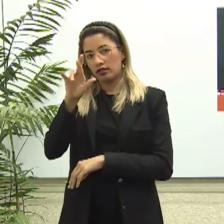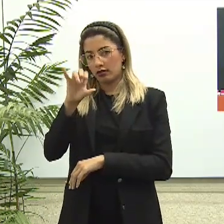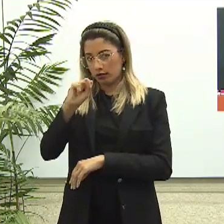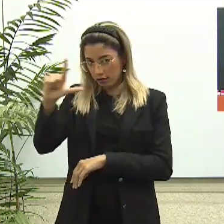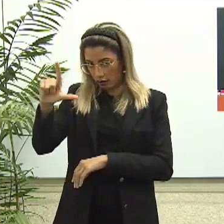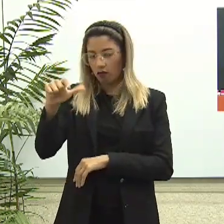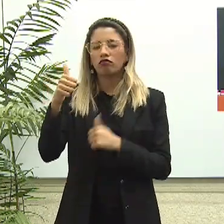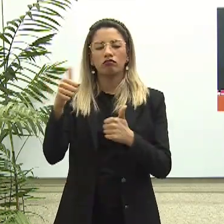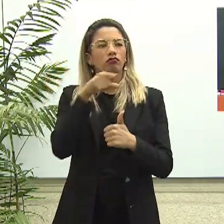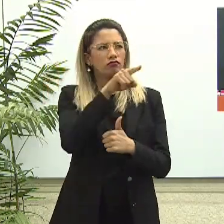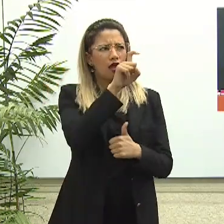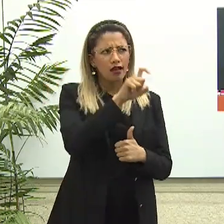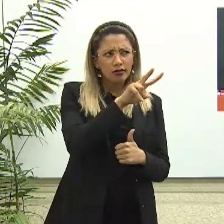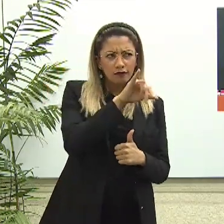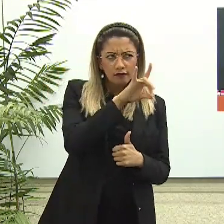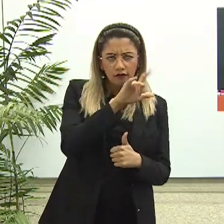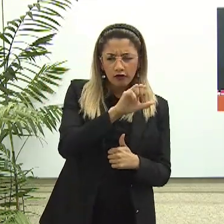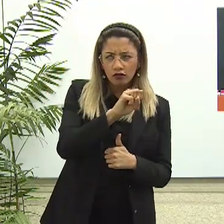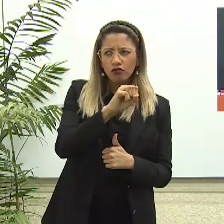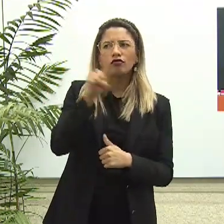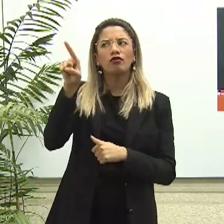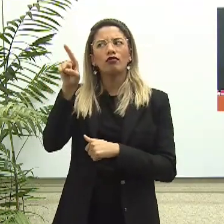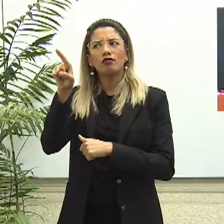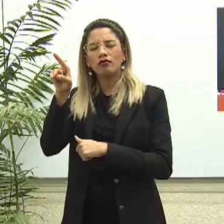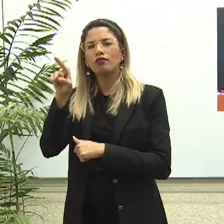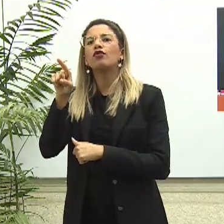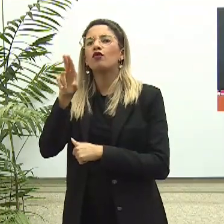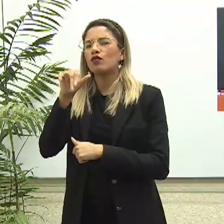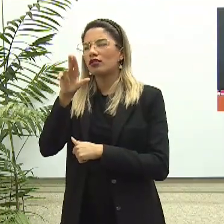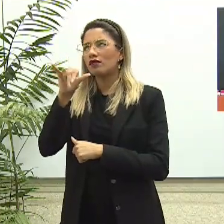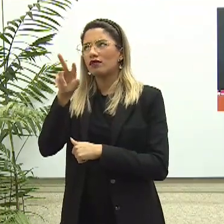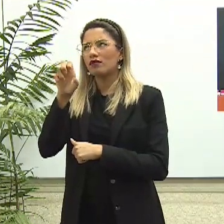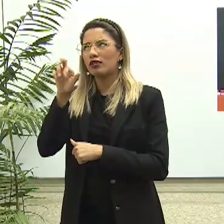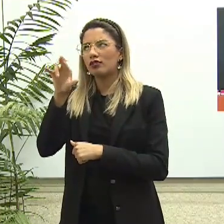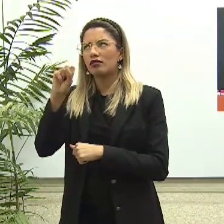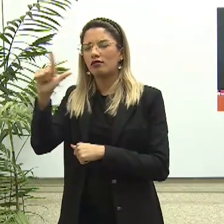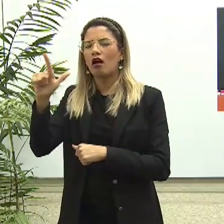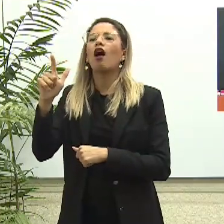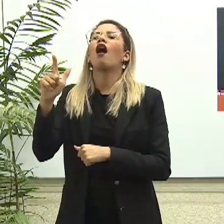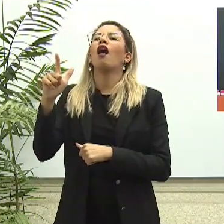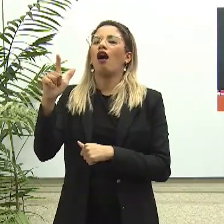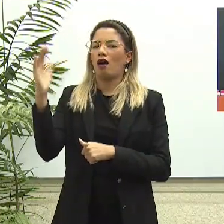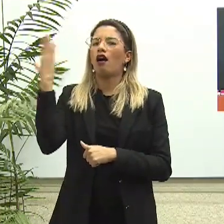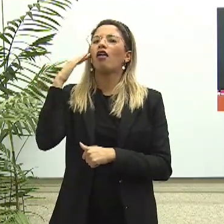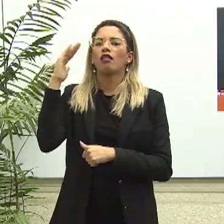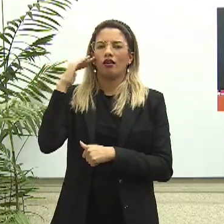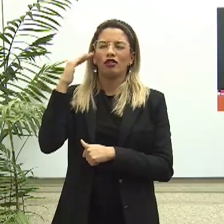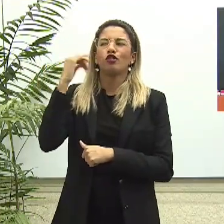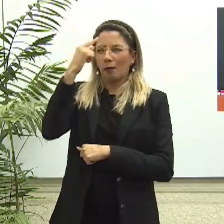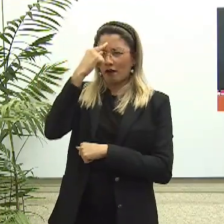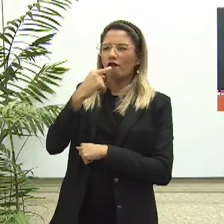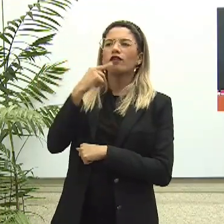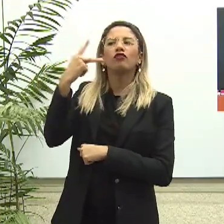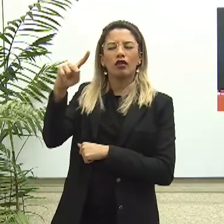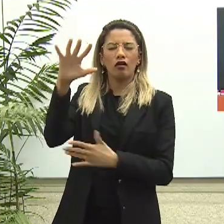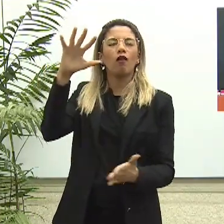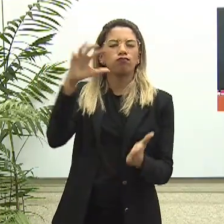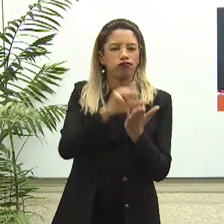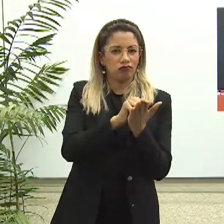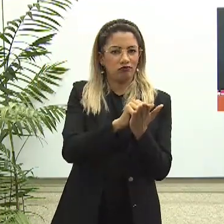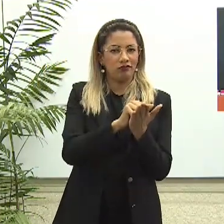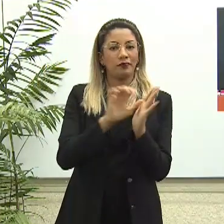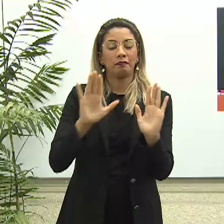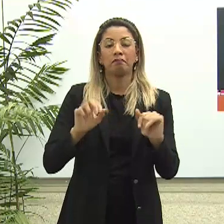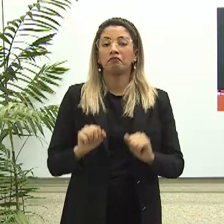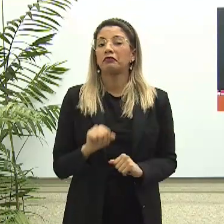xvdeo depois Universal perfil conservador vota em tal candidato tá lá registrado num perfil agora se eu sair do XVídeo e fui